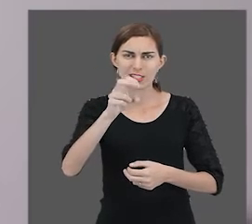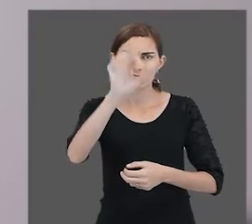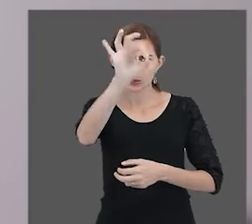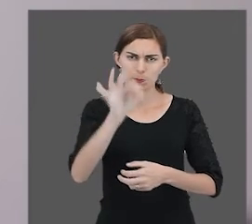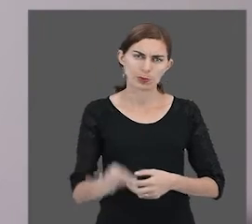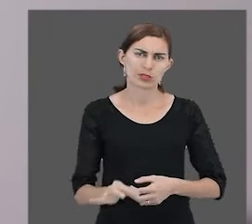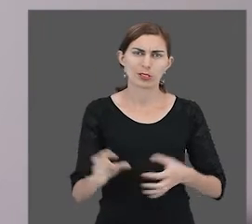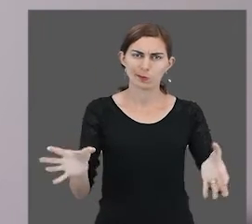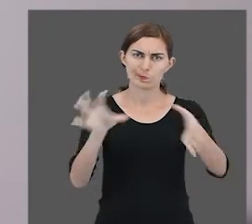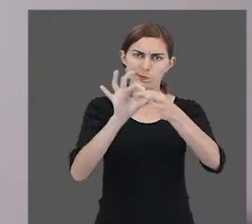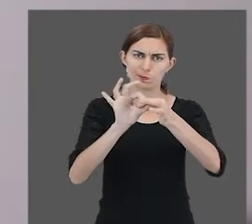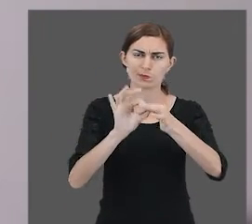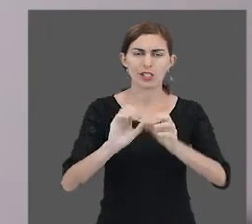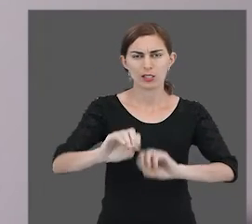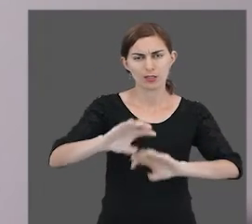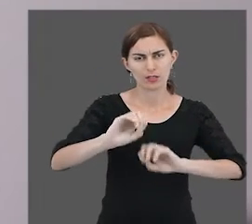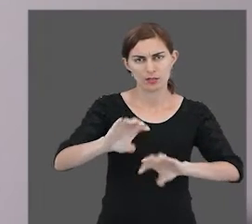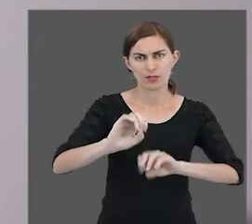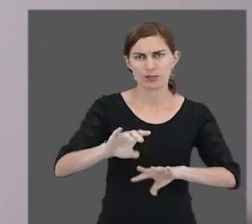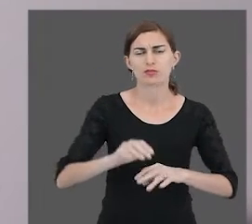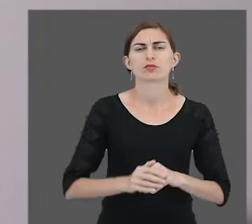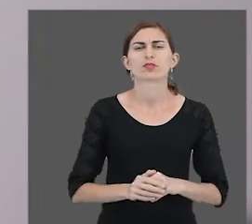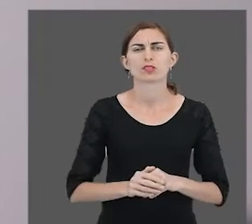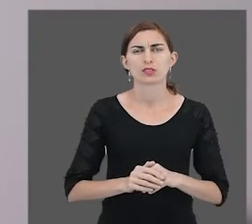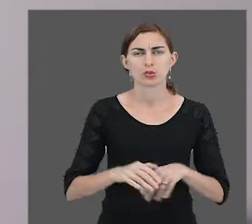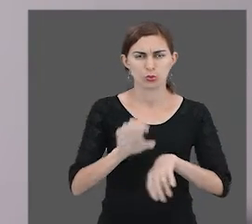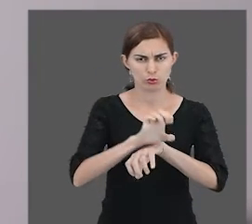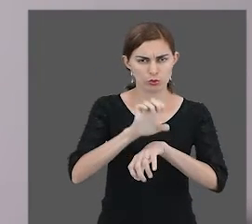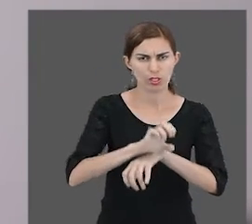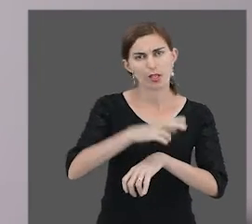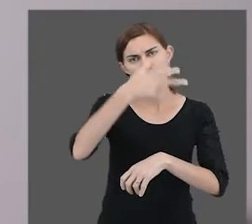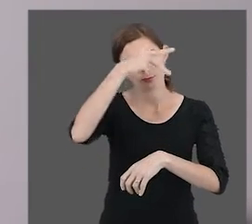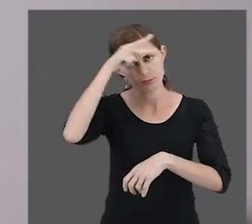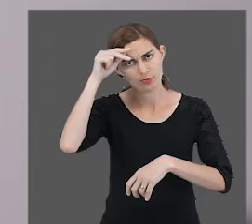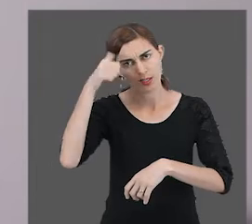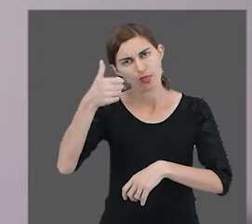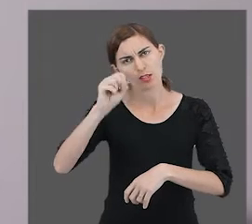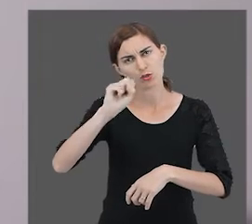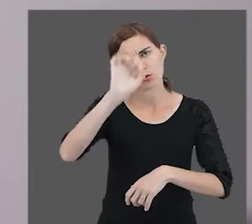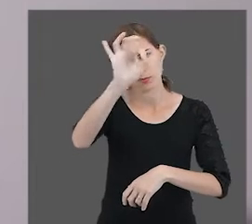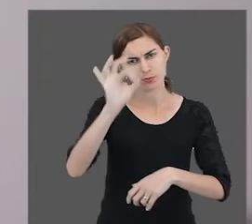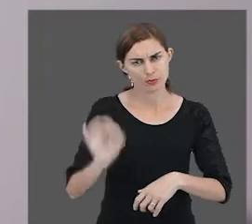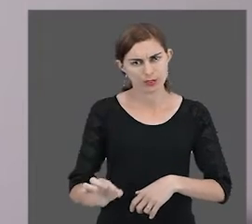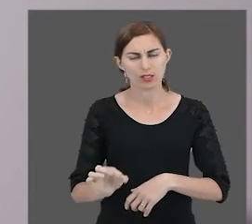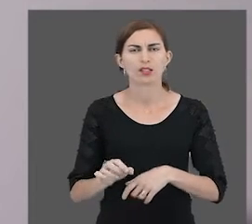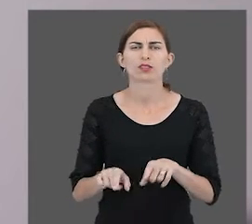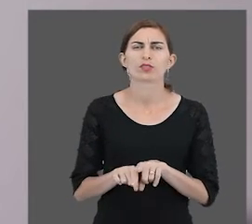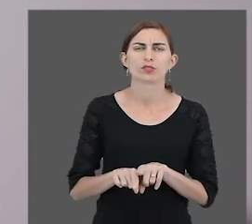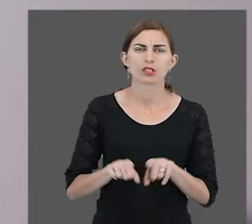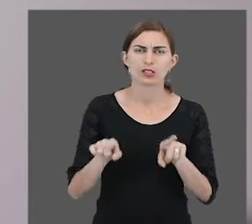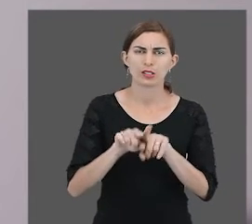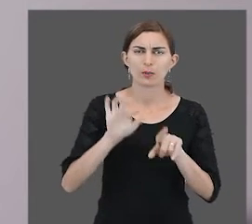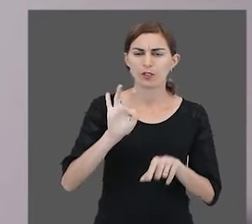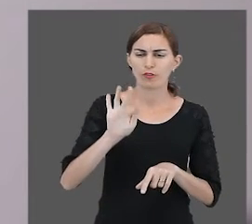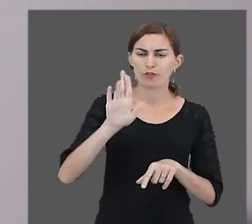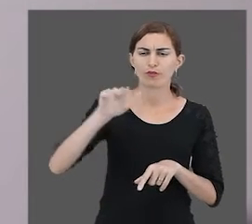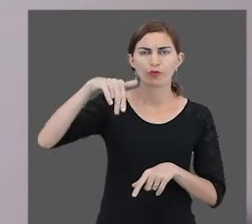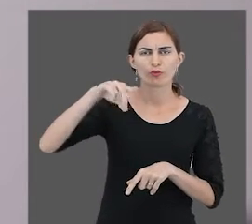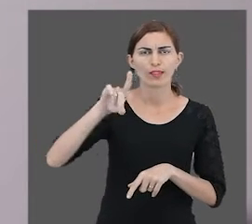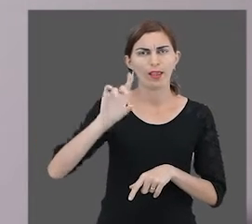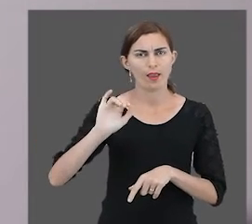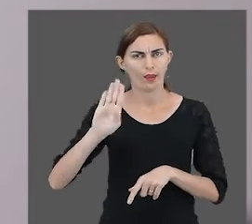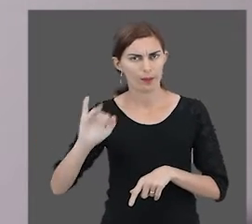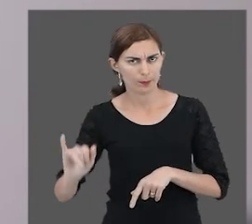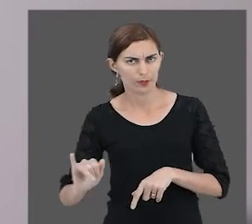25%, que é vinculada à educação para estados e municípios, né? 18% para a União. A gente viu sobre o Fundeb e